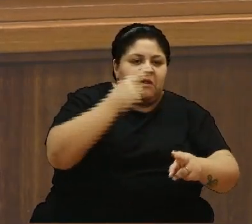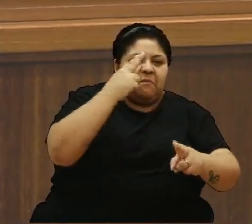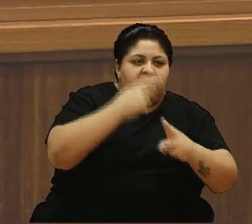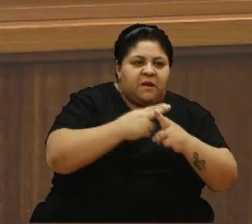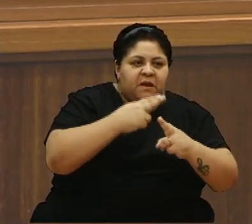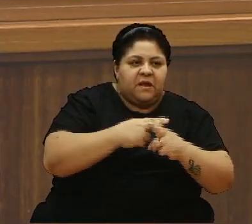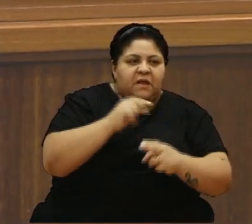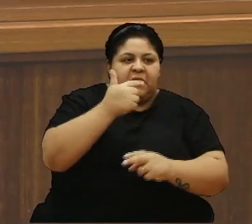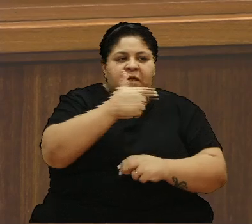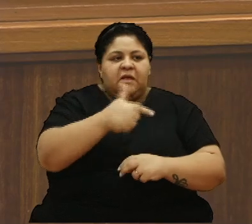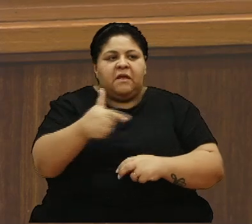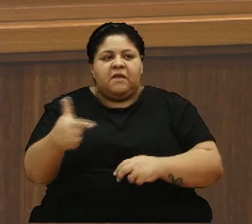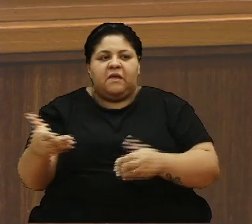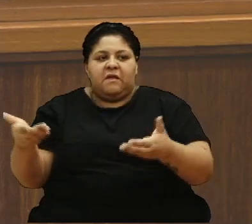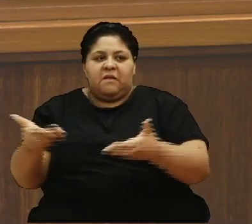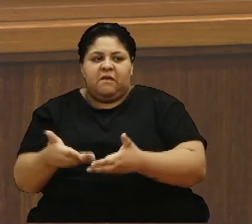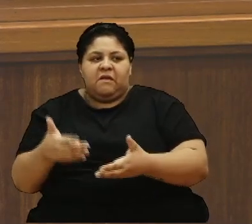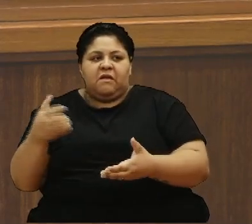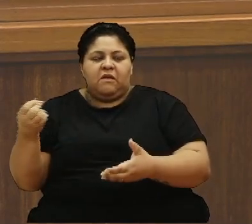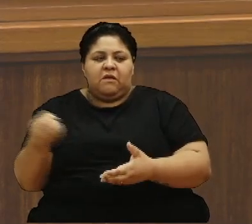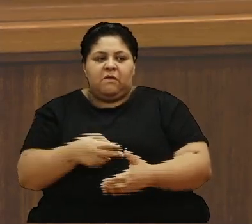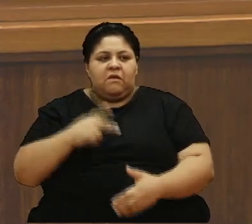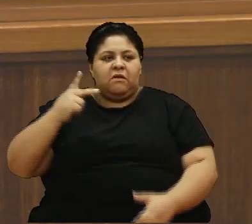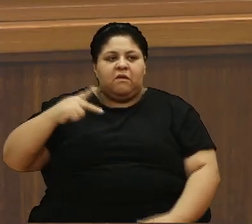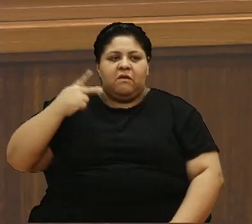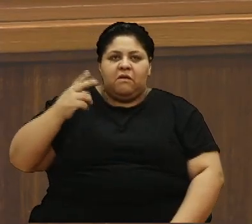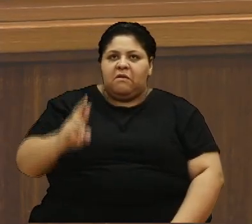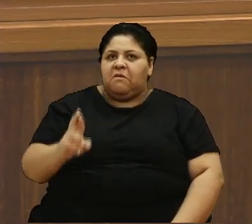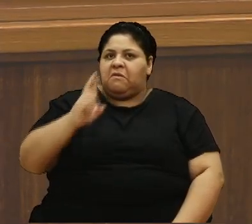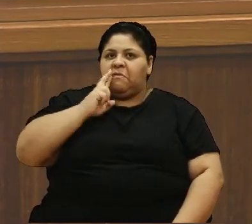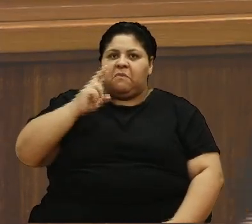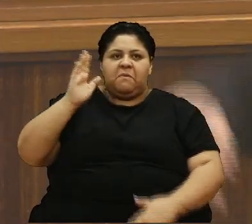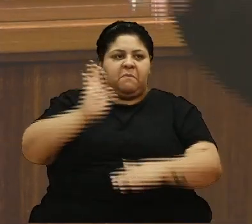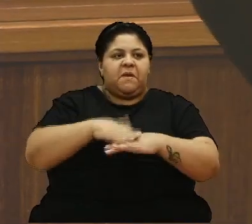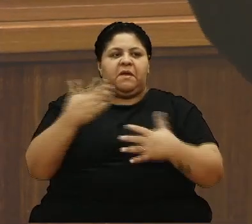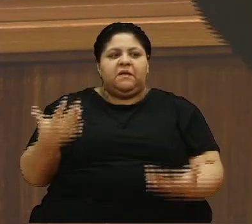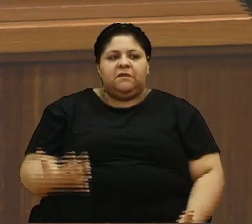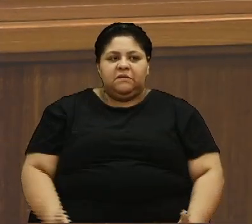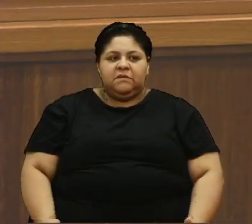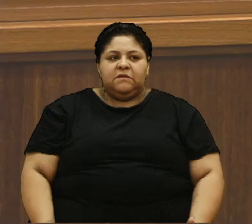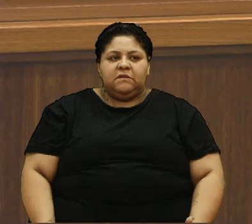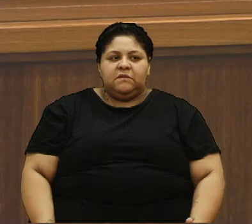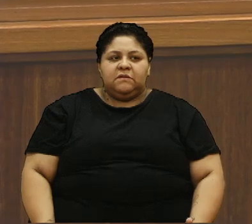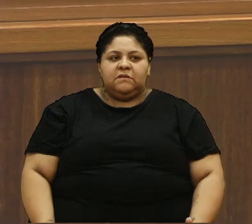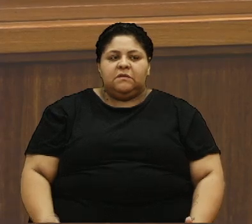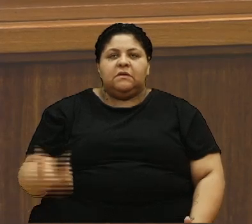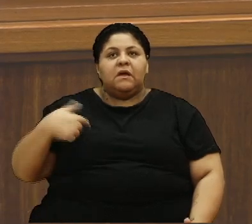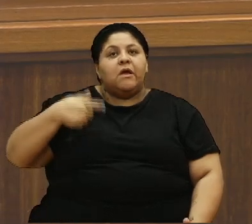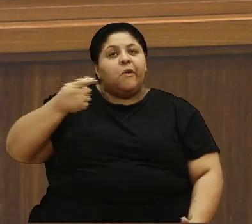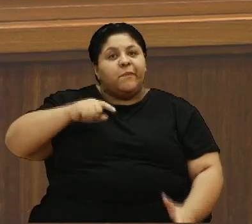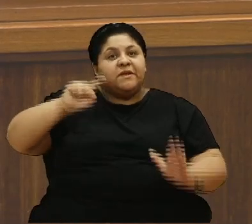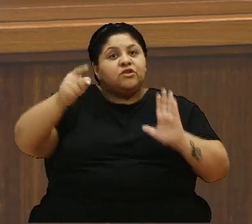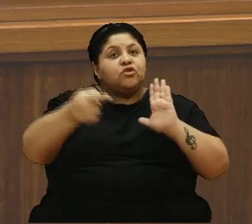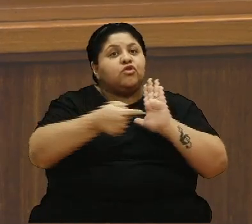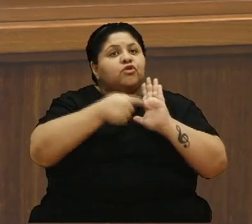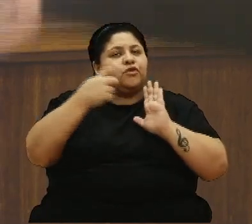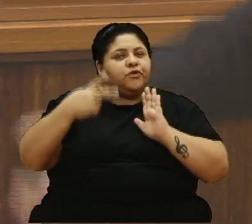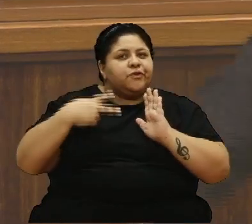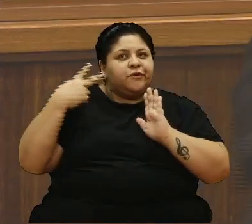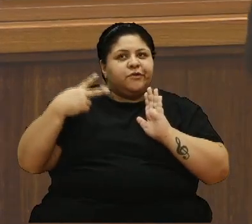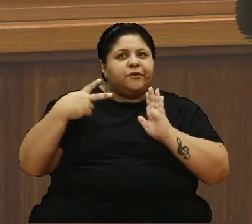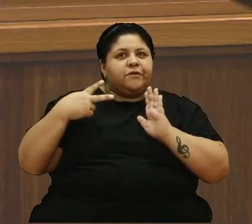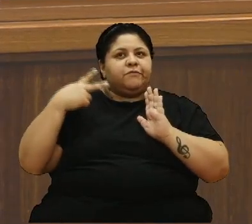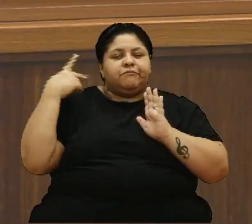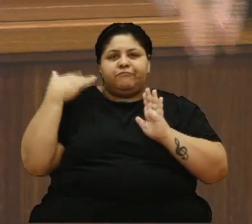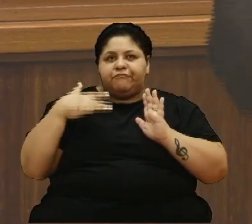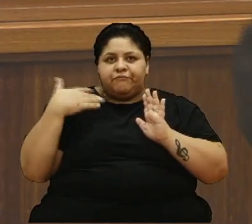outros dizem que está aqui, e agora a nova política é não responder mais. Eu preciso denunciar aqui, vereadora